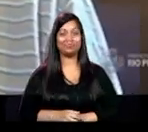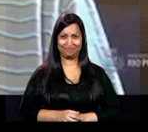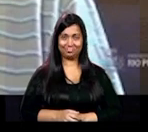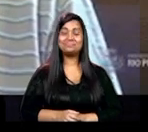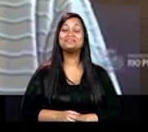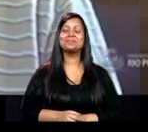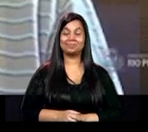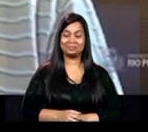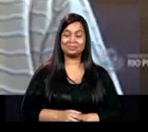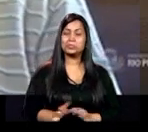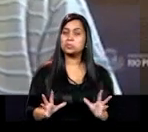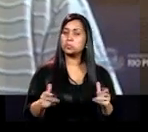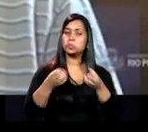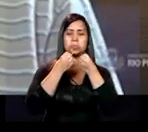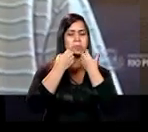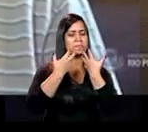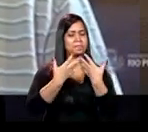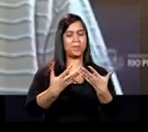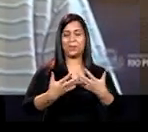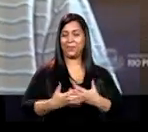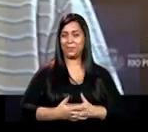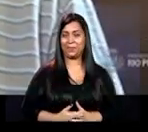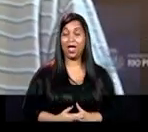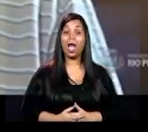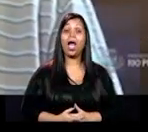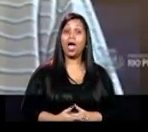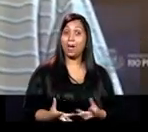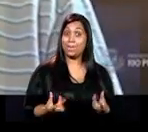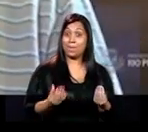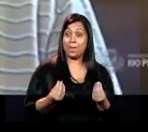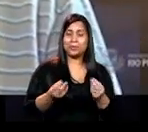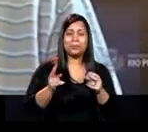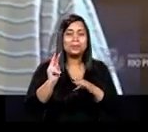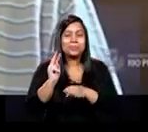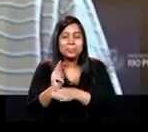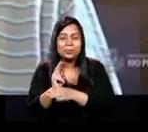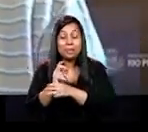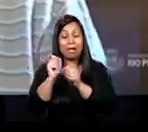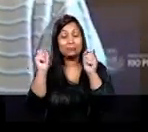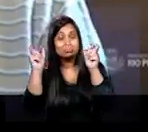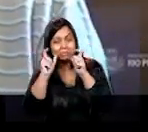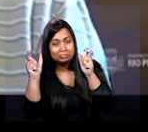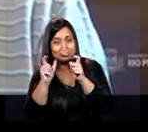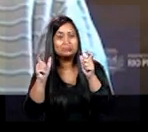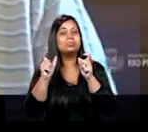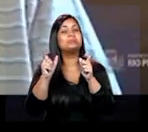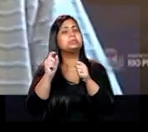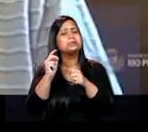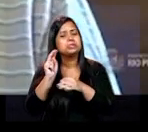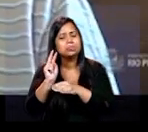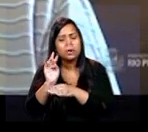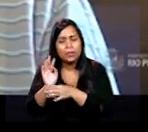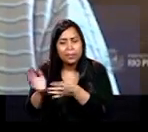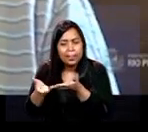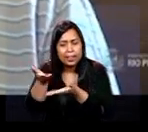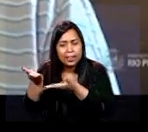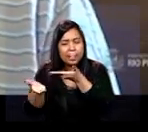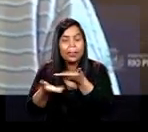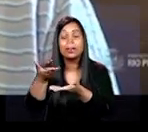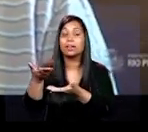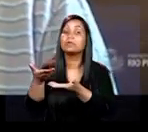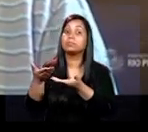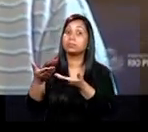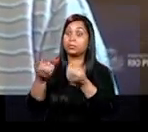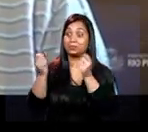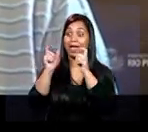É VIP, é tudo de bom, né? É muita atenção, elas sempre foram prestativas,